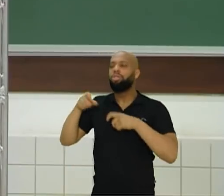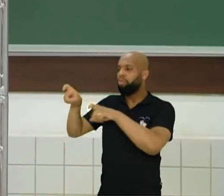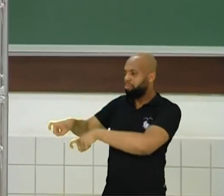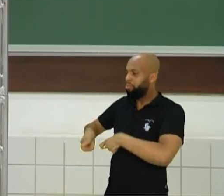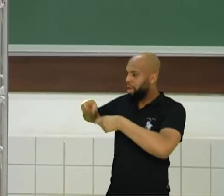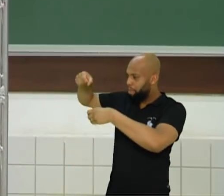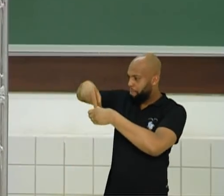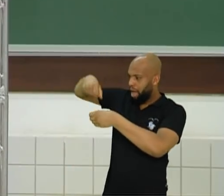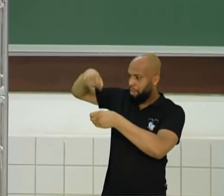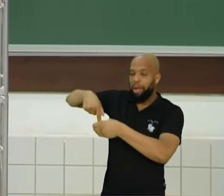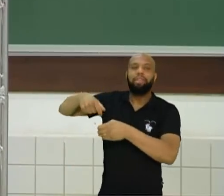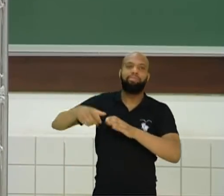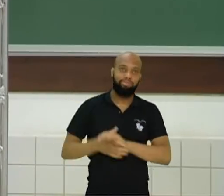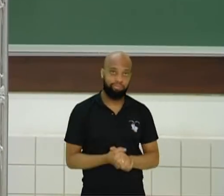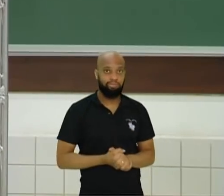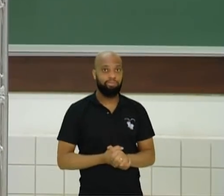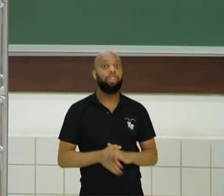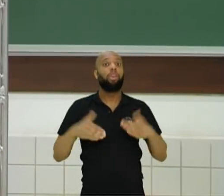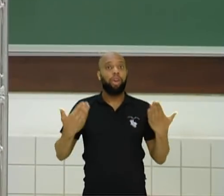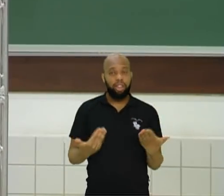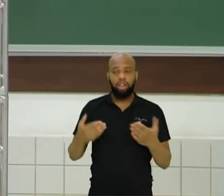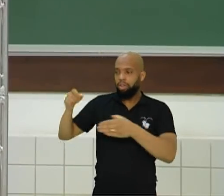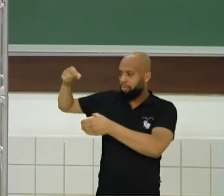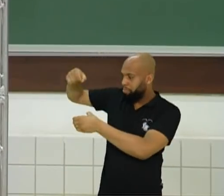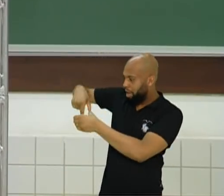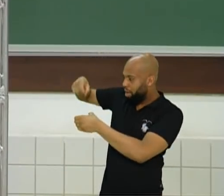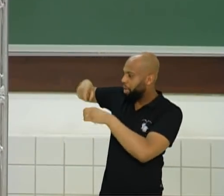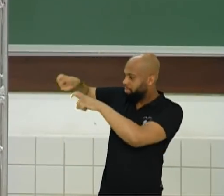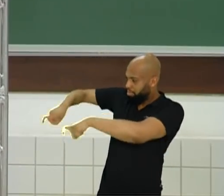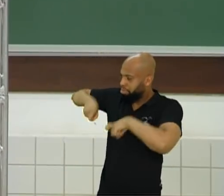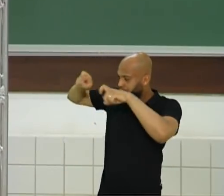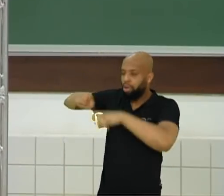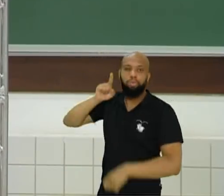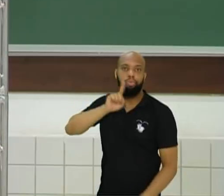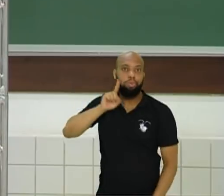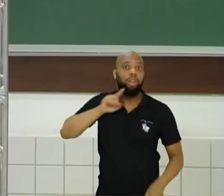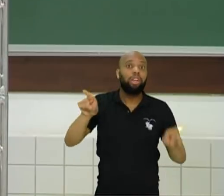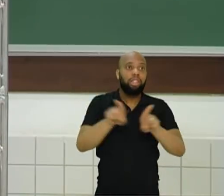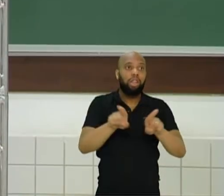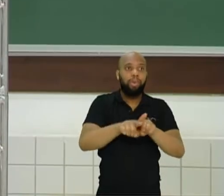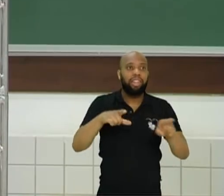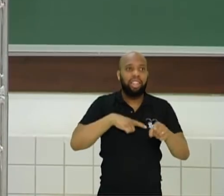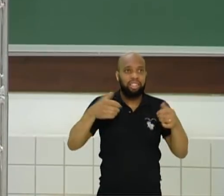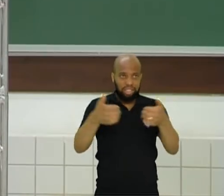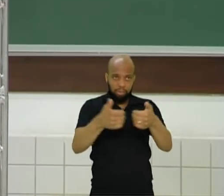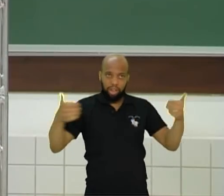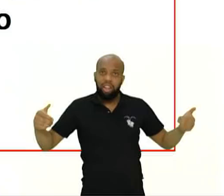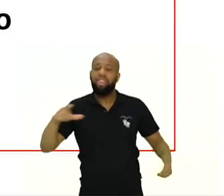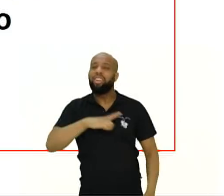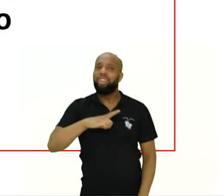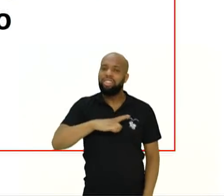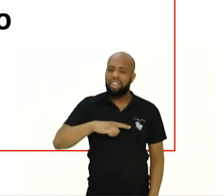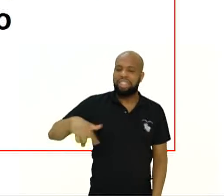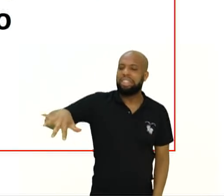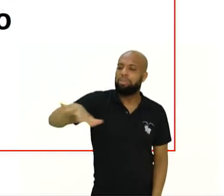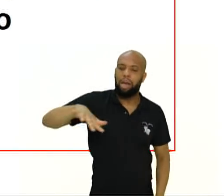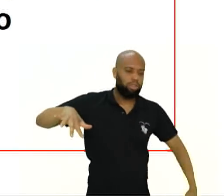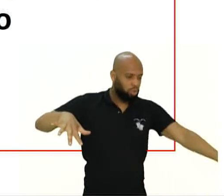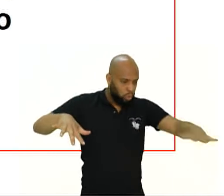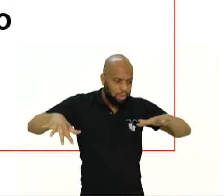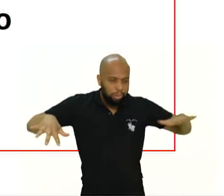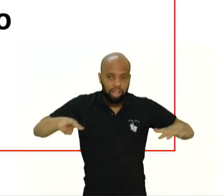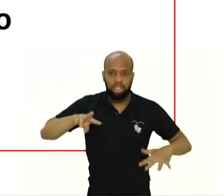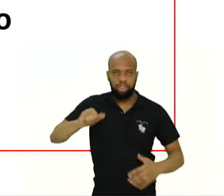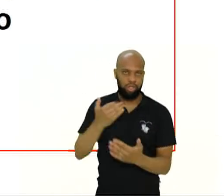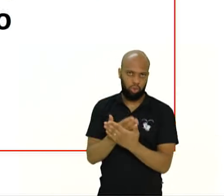nos Estados Unidos. Então, a agropecuária nos Estados Unidos, ela também é dividida ali por espaços, né? Nós vamos